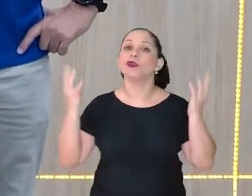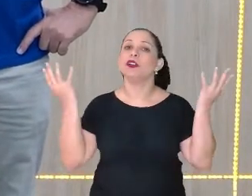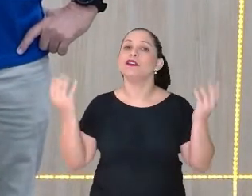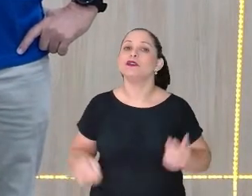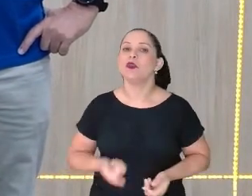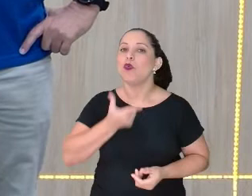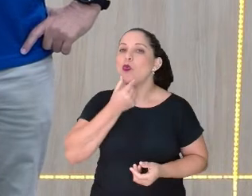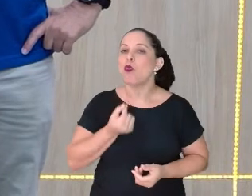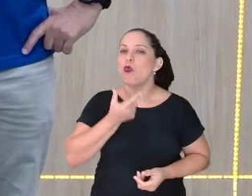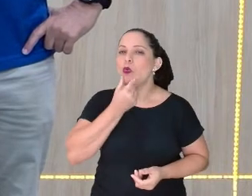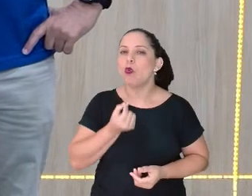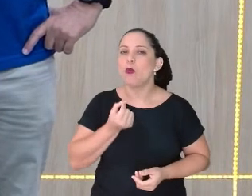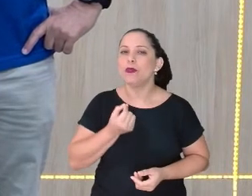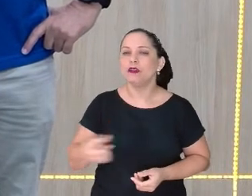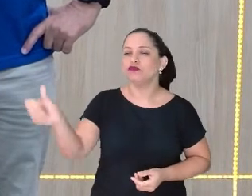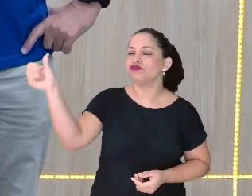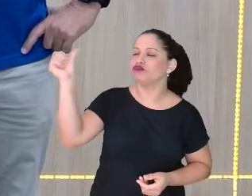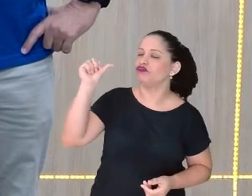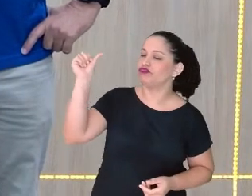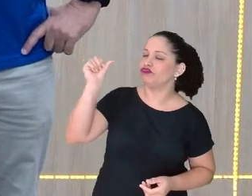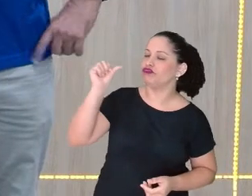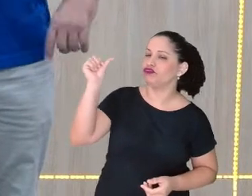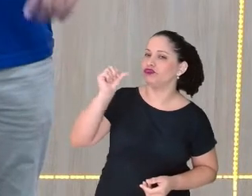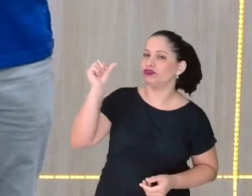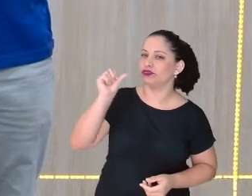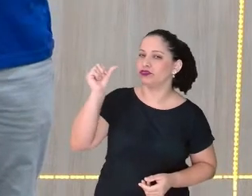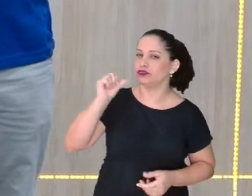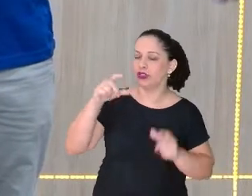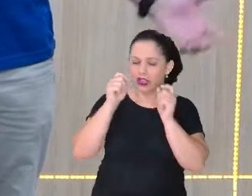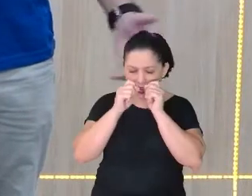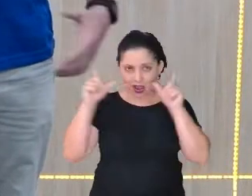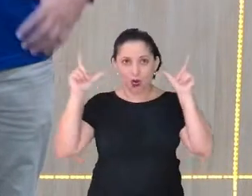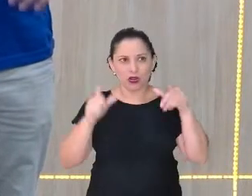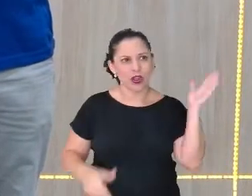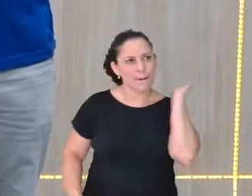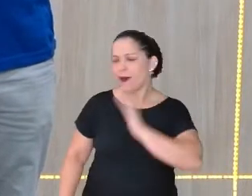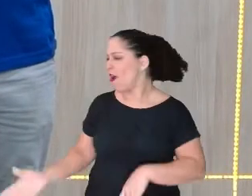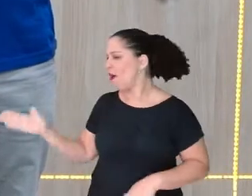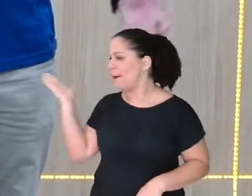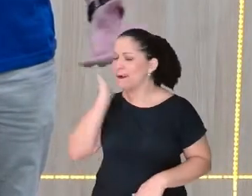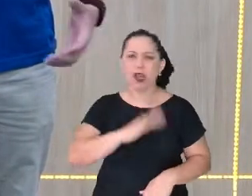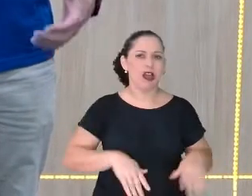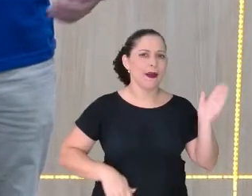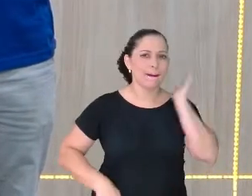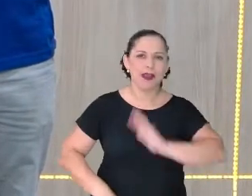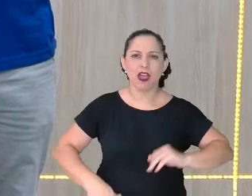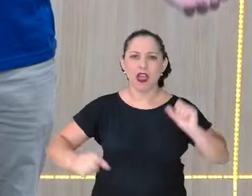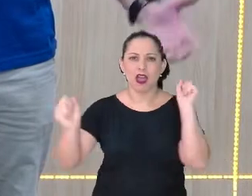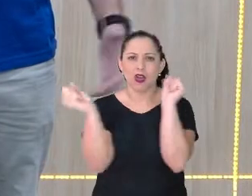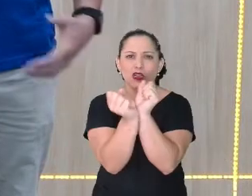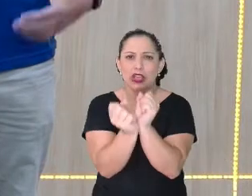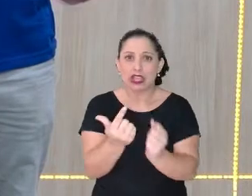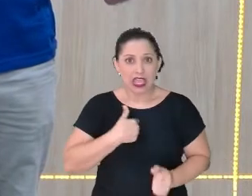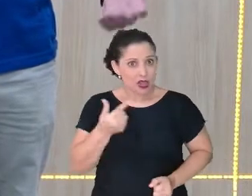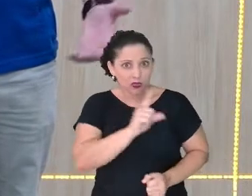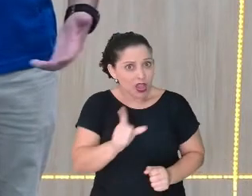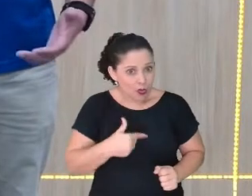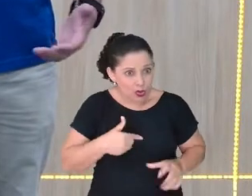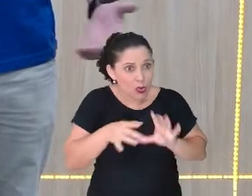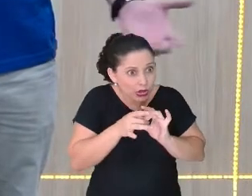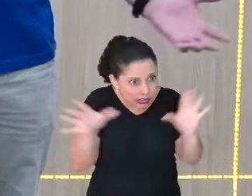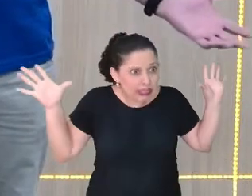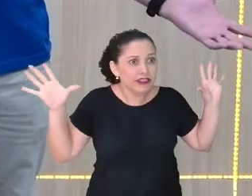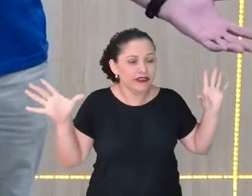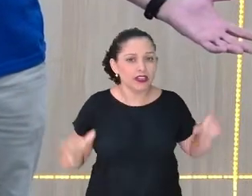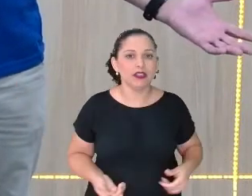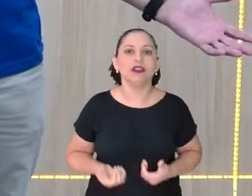cara dopado, já se acorda levando tapa, acorrentado, eu sou livre, não sei o que e tal. Eu